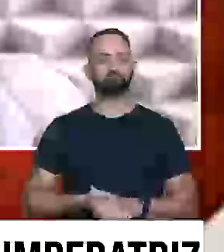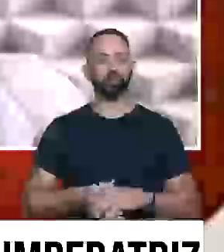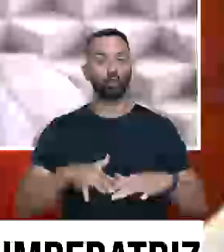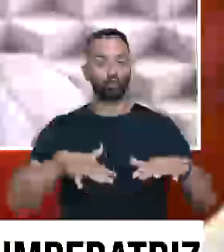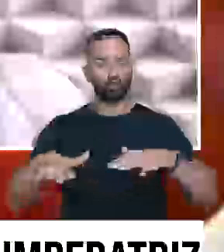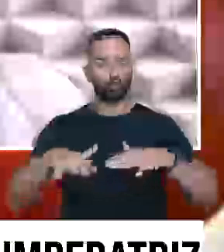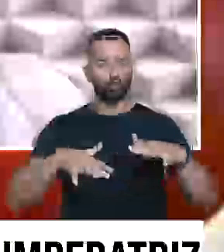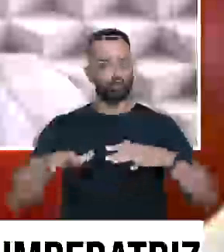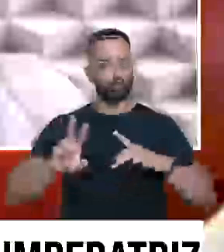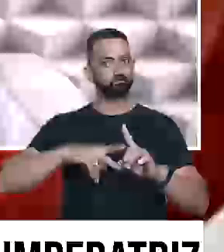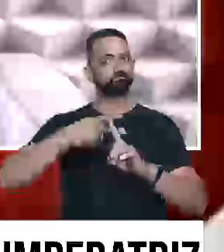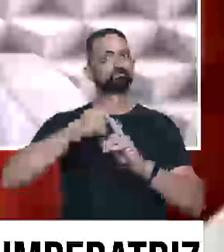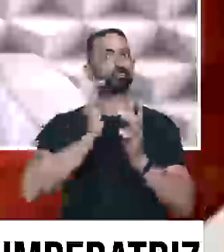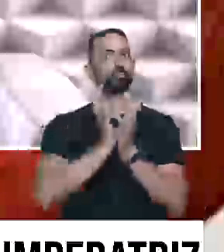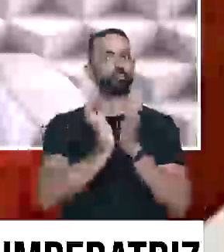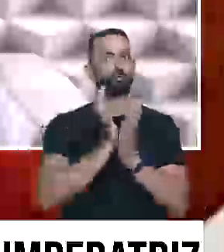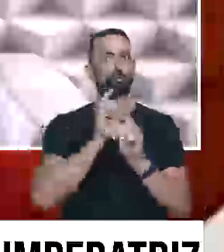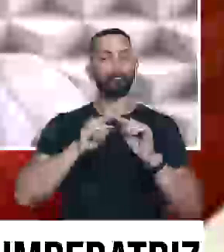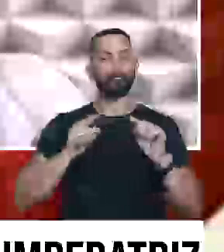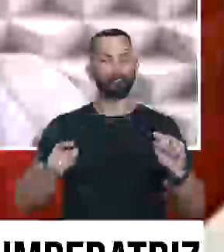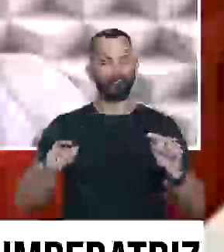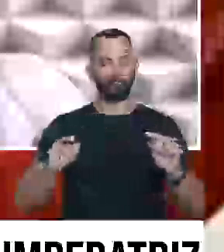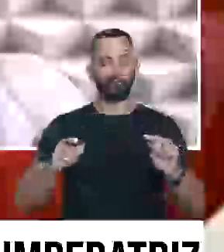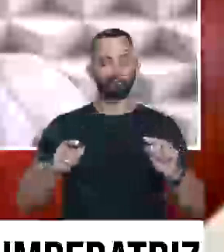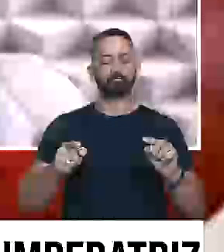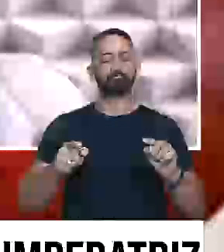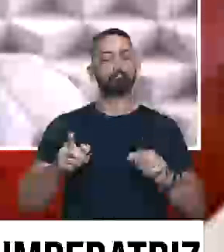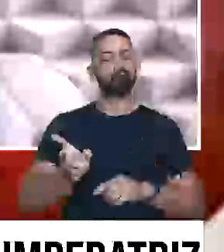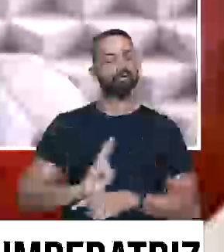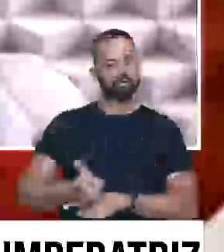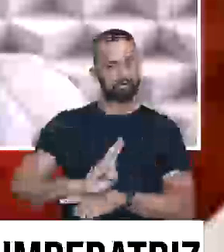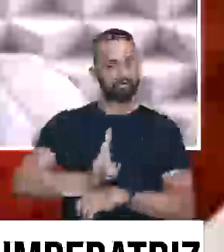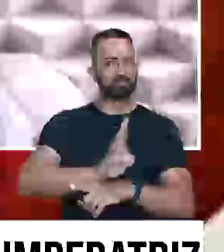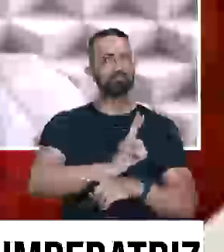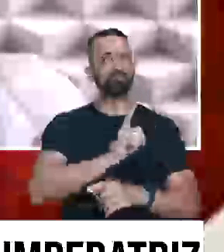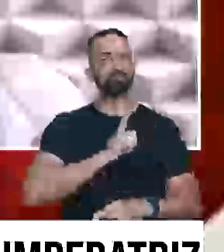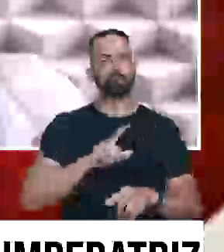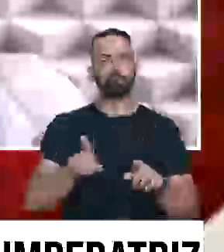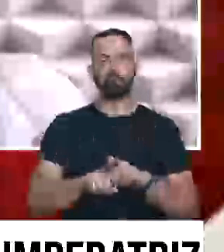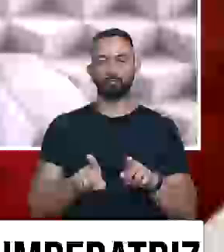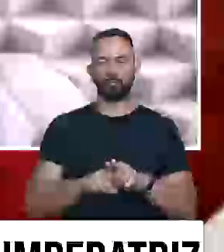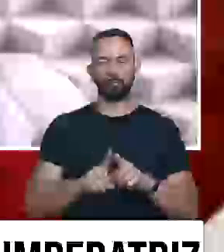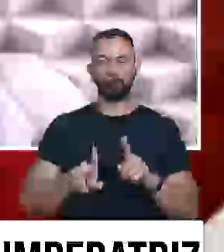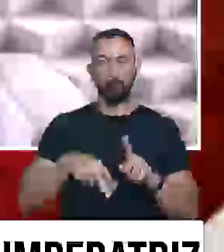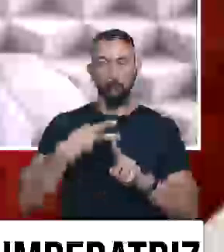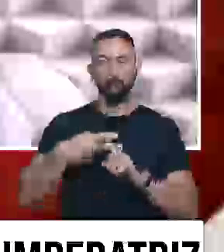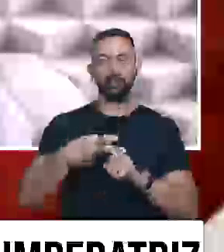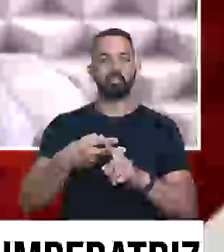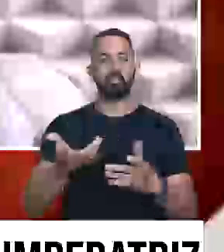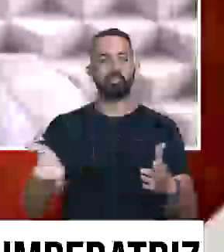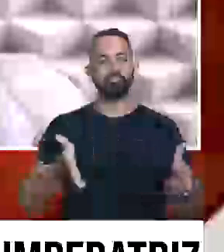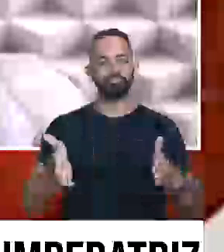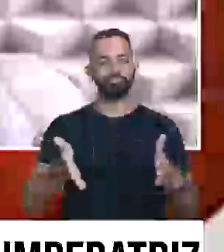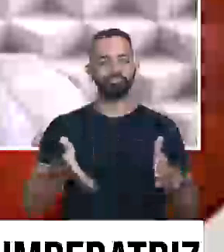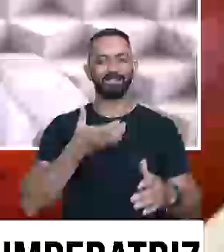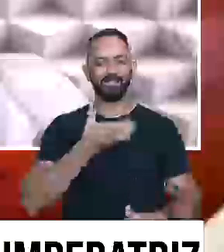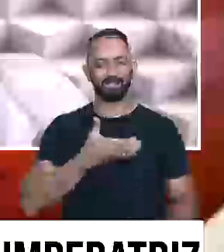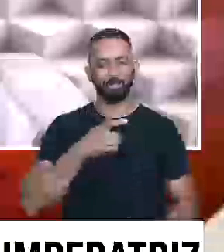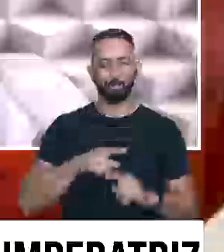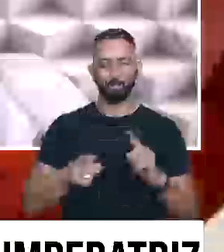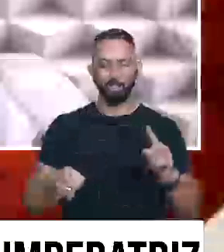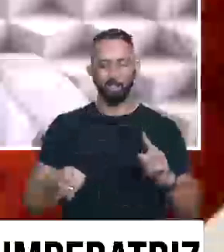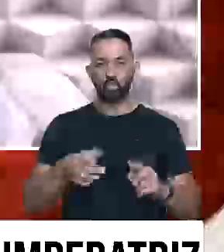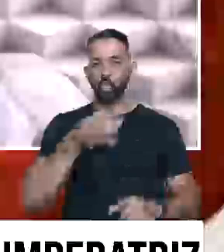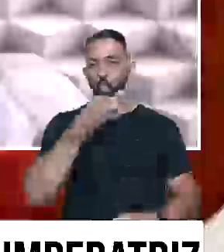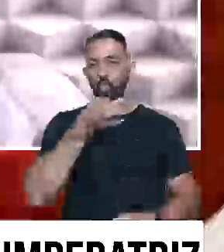do ano, né? O movimento é maior no calçadão e é claro que esse tipo de fiscalização também ocorre com mais frequência. E aí, Valéria, a gente